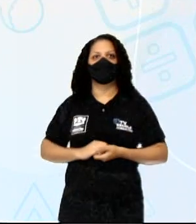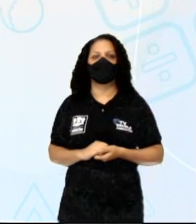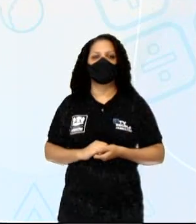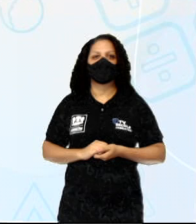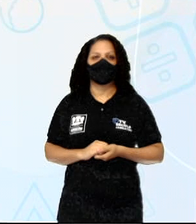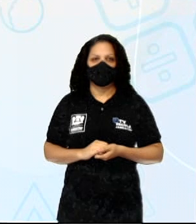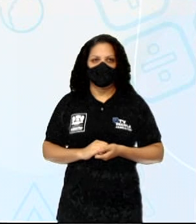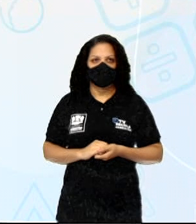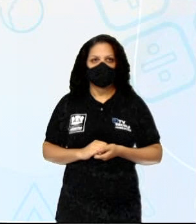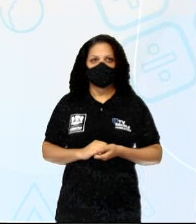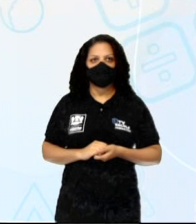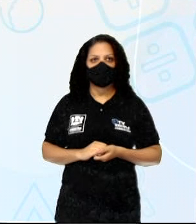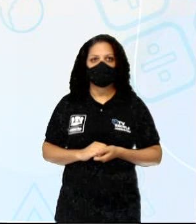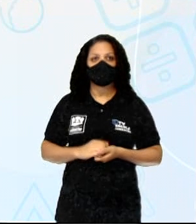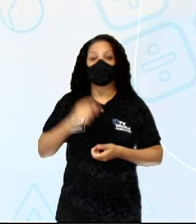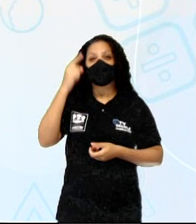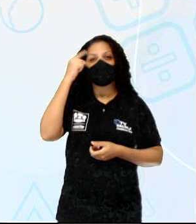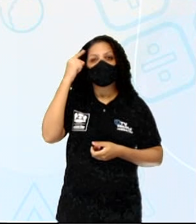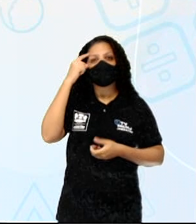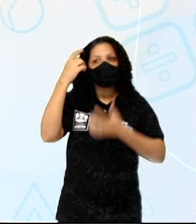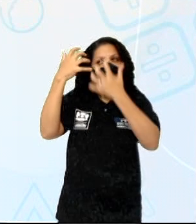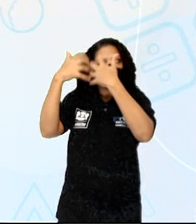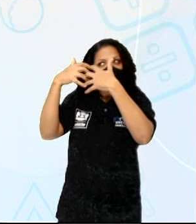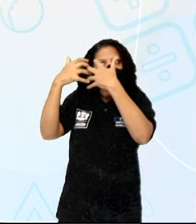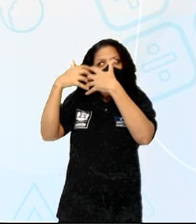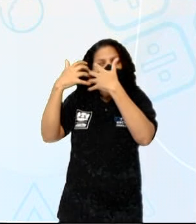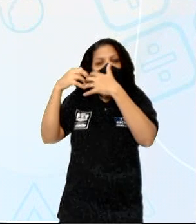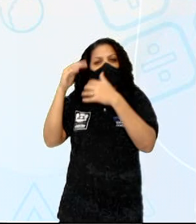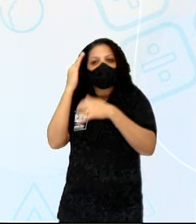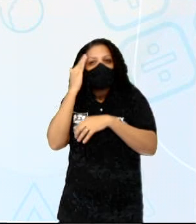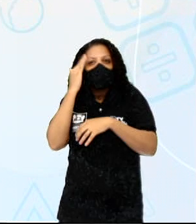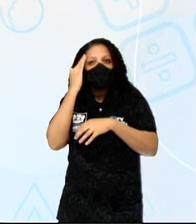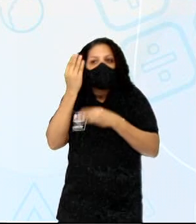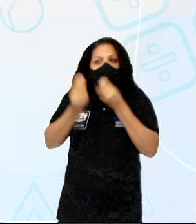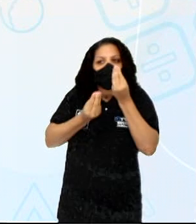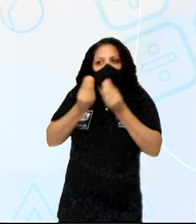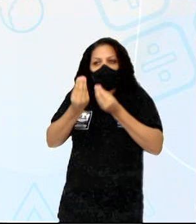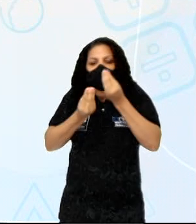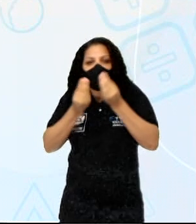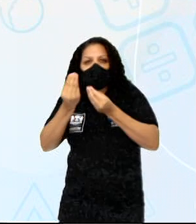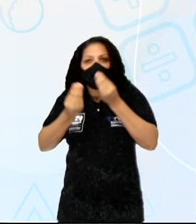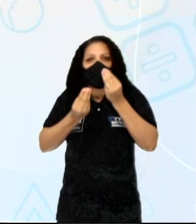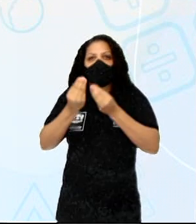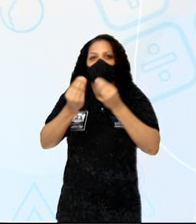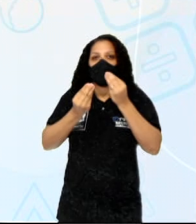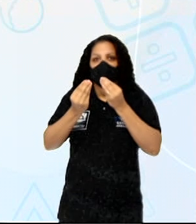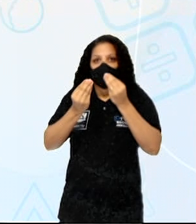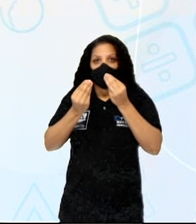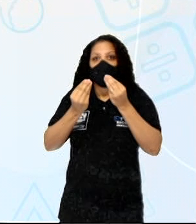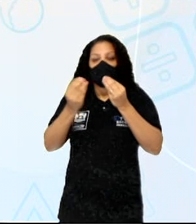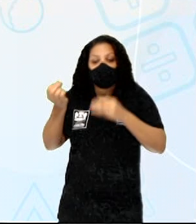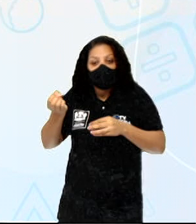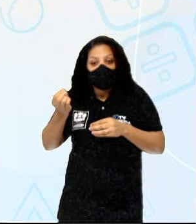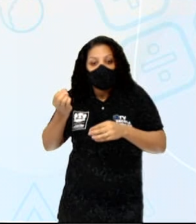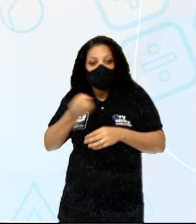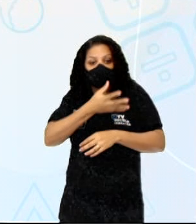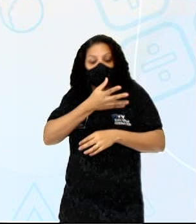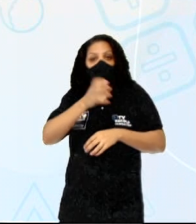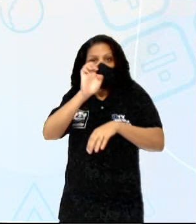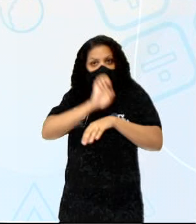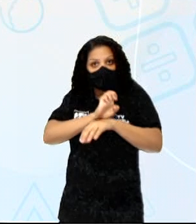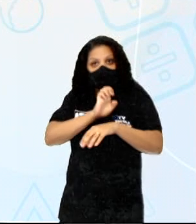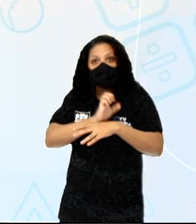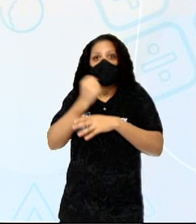Para a gente entender melhor como os pilares de sustentação do Estado Novo, a gente não pode deixar de falar